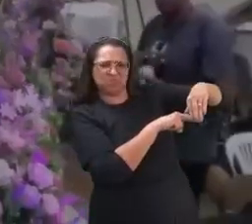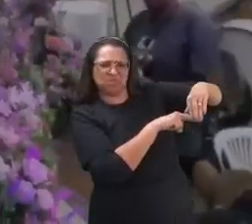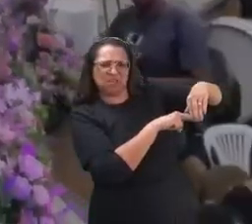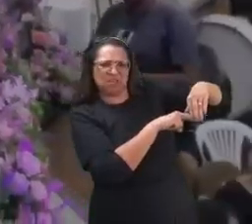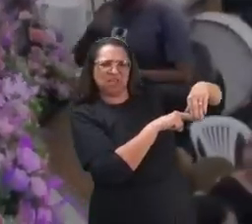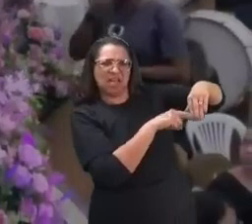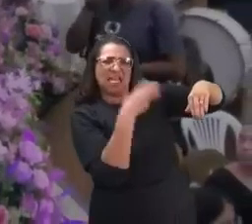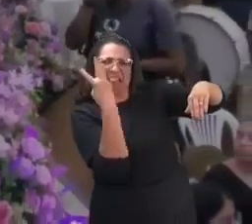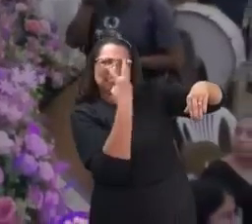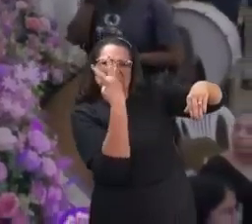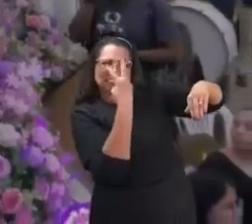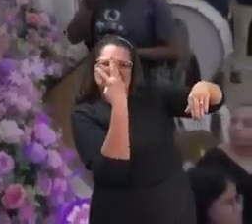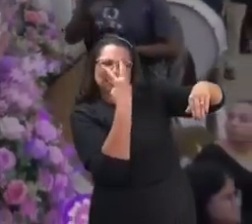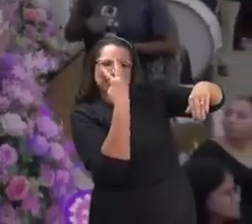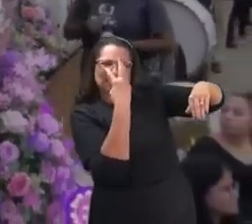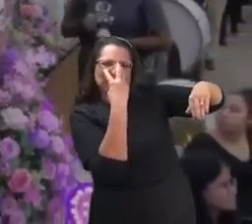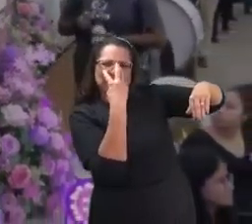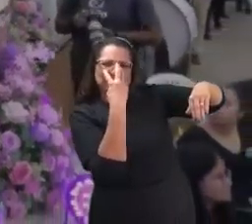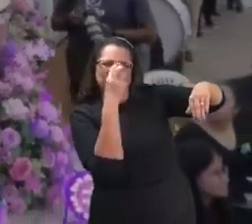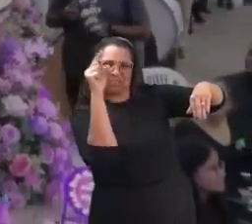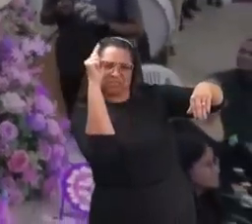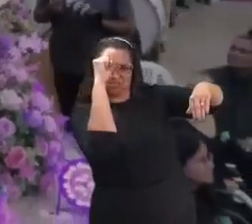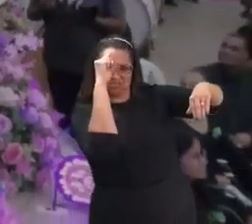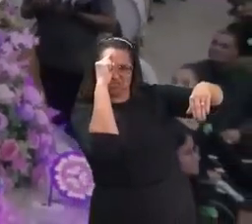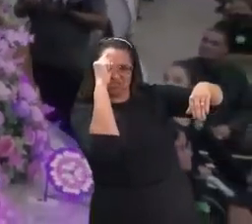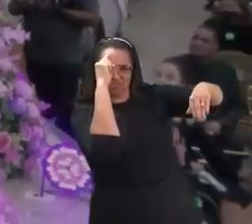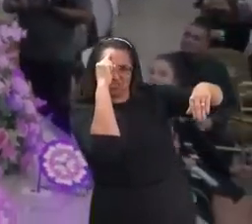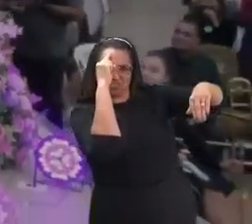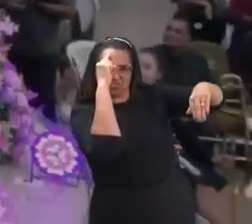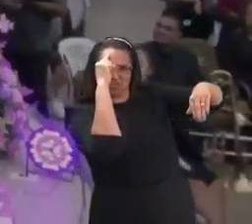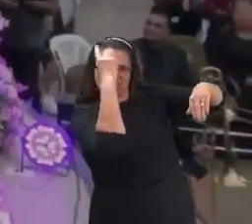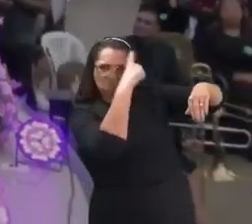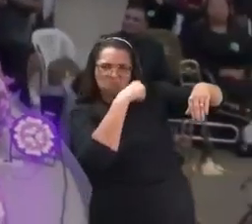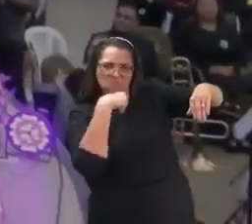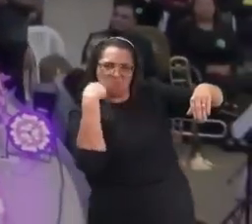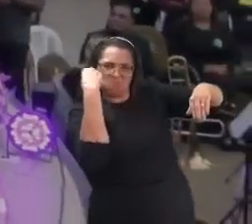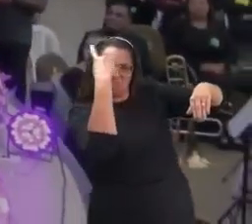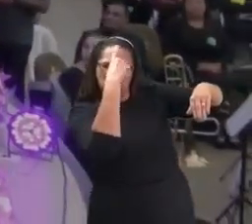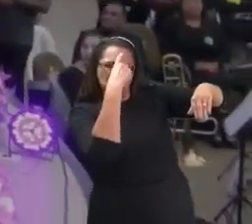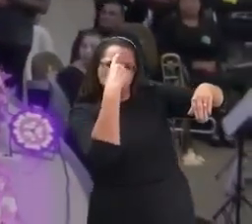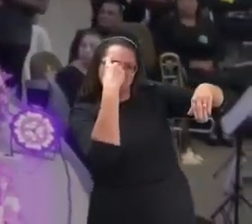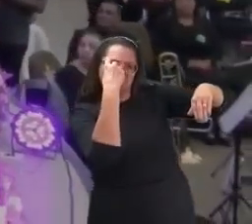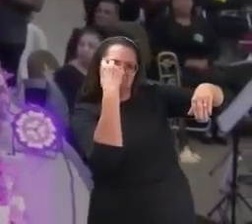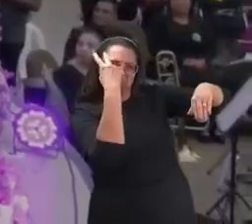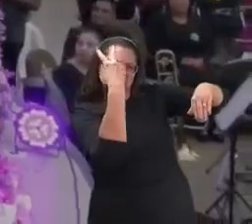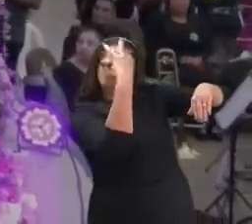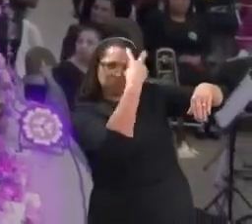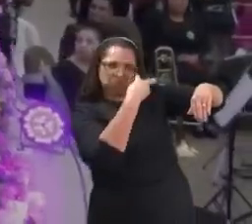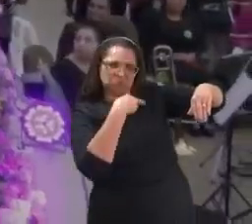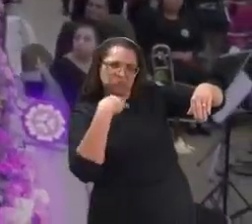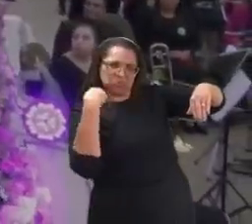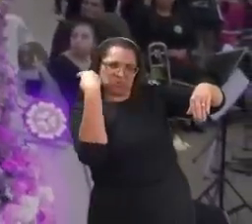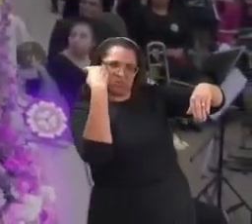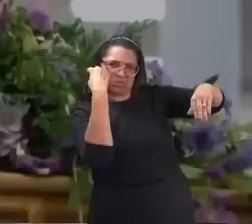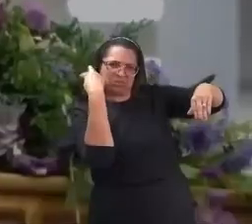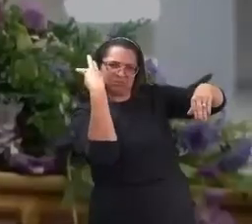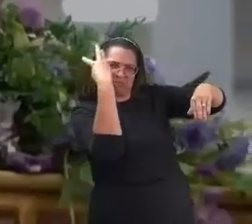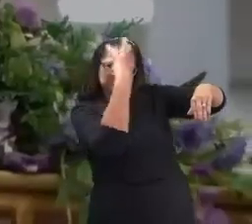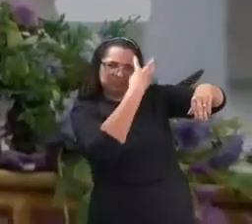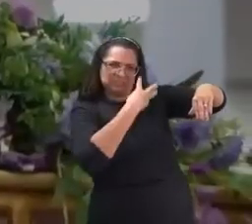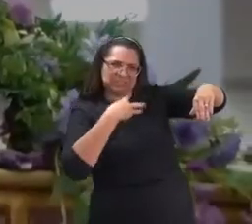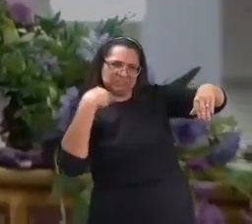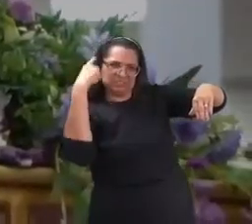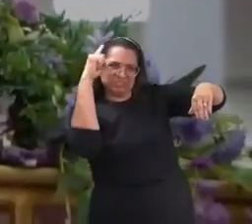era para estar os discípulos, os homens. Mas não foi à toa que foi a mulher que foram. De madrugada